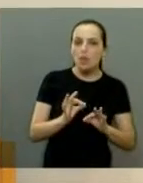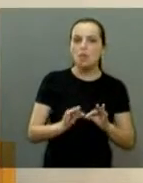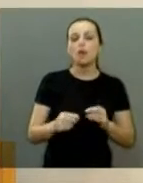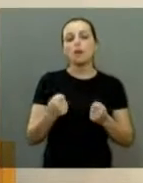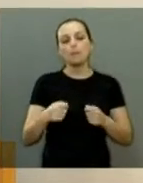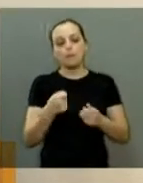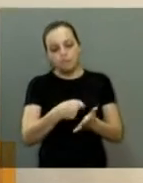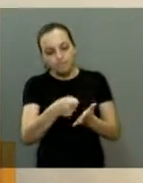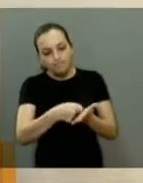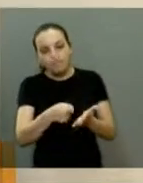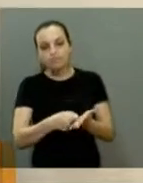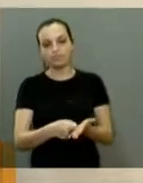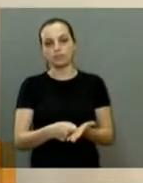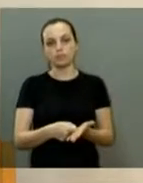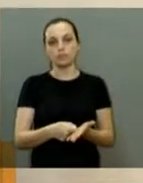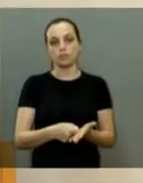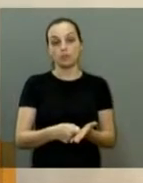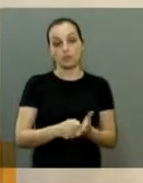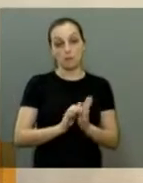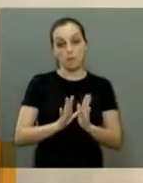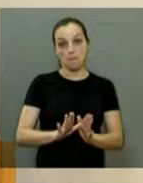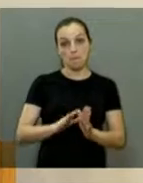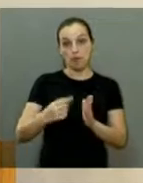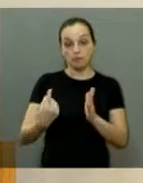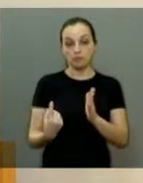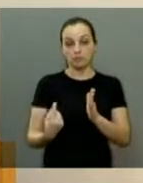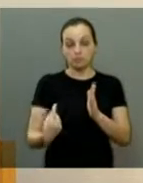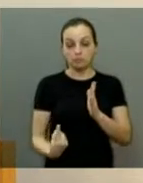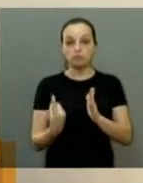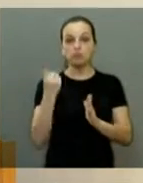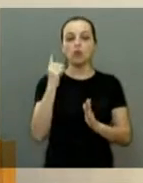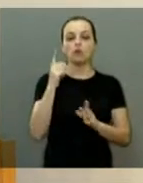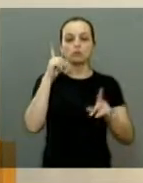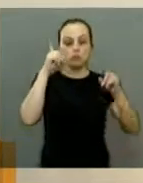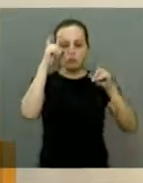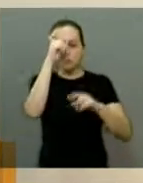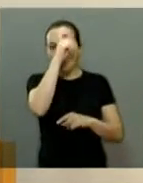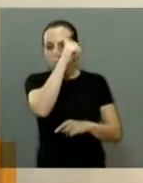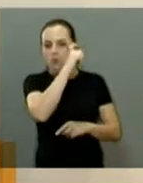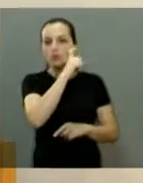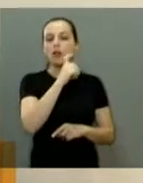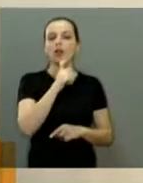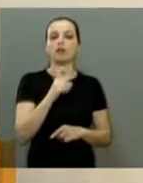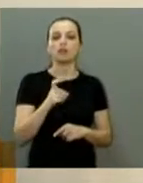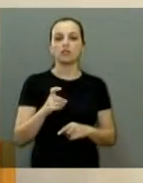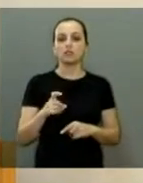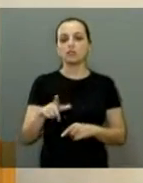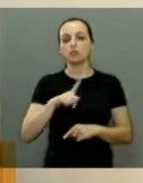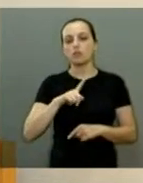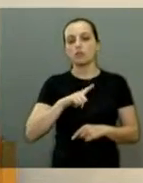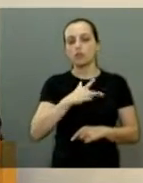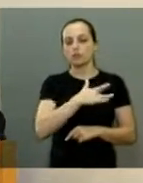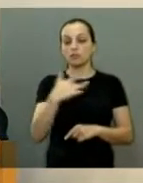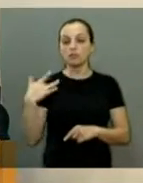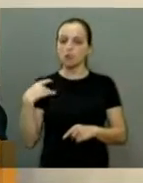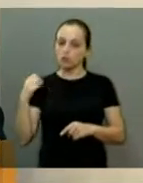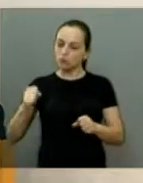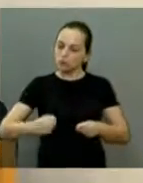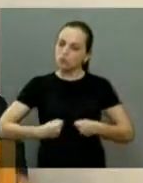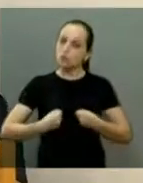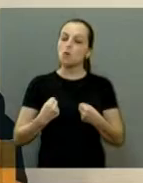né mas a gente precisa ressaltar a cultura de sua dificuldade para trilha muito na saúde e fortalece a saúde